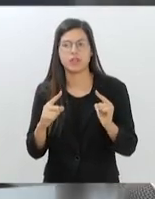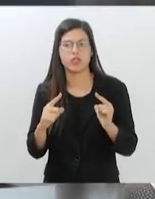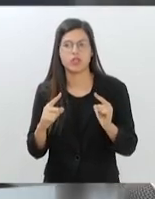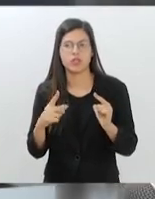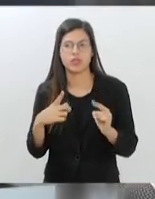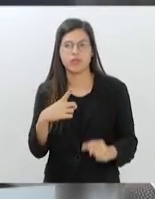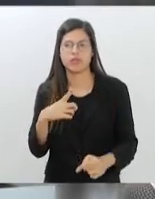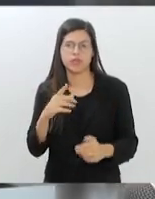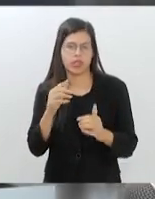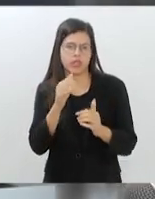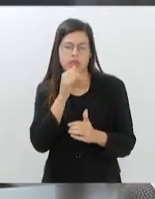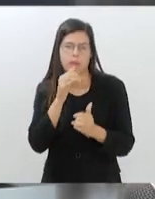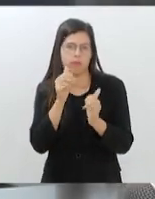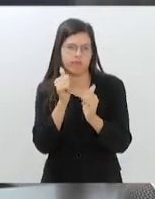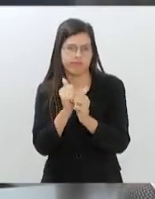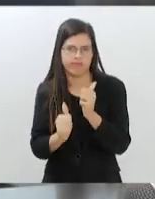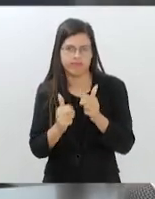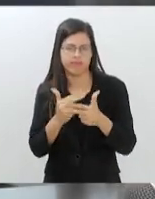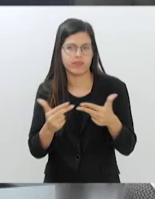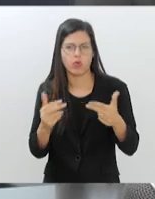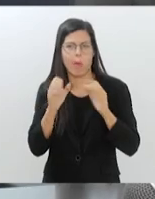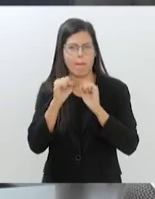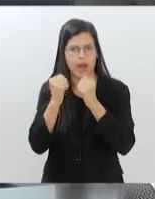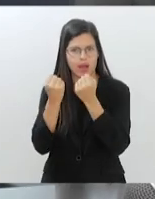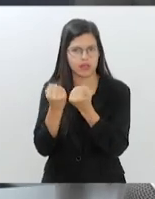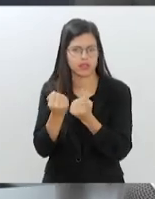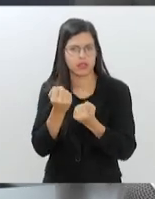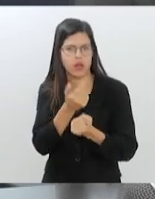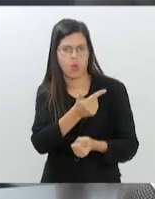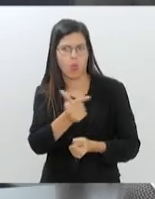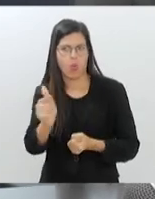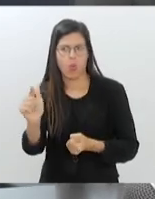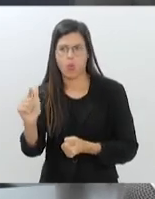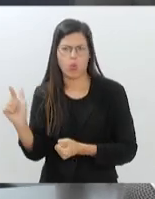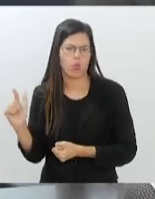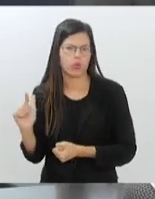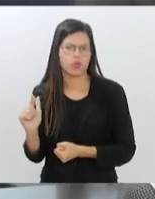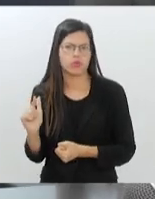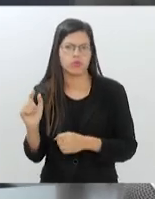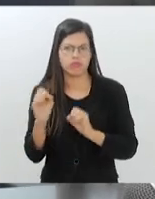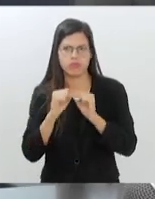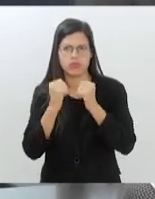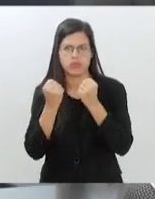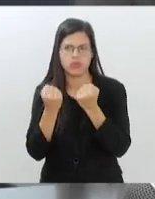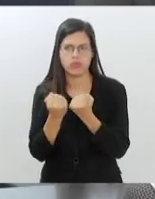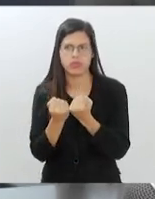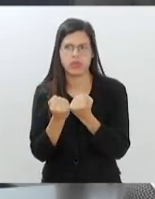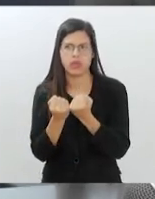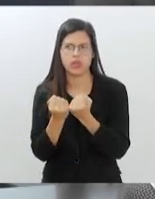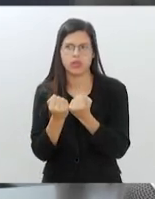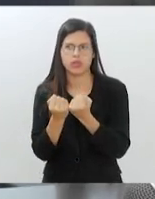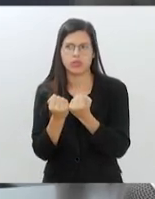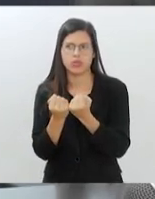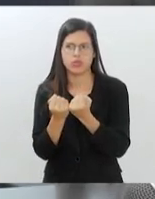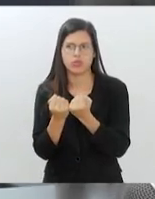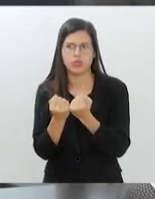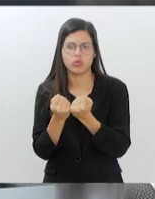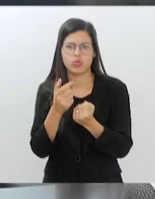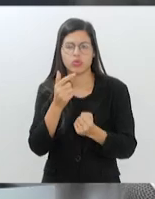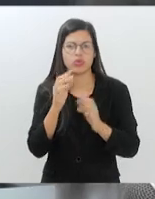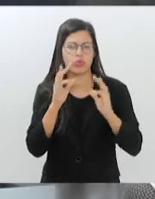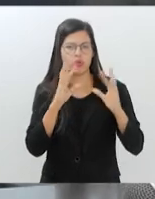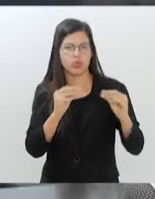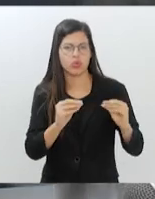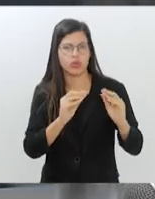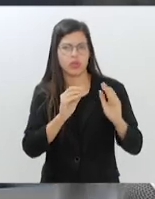partida desportiva Maracanã ou qualquer outro estádio seja de qualquer modalidade todas as propagandas